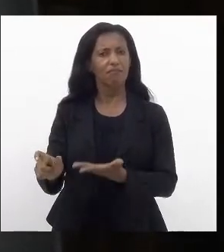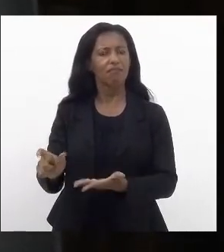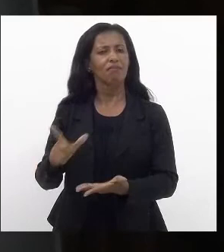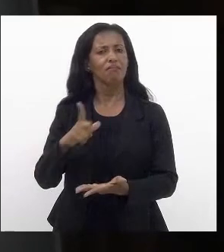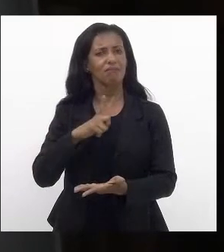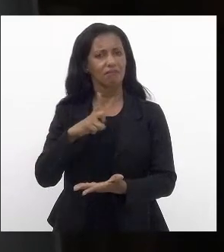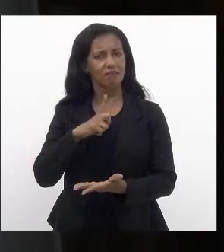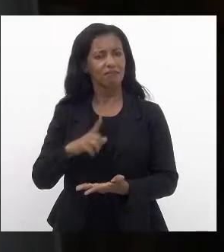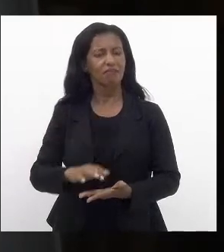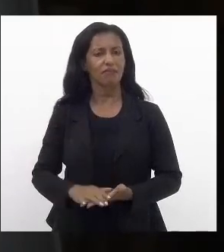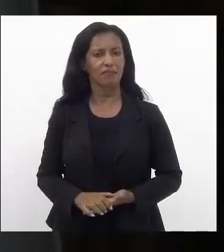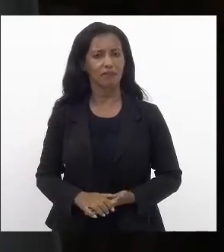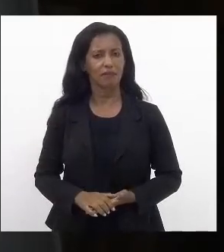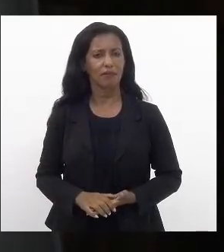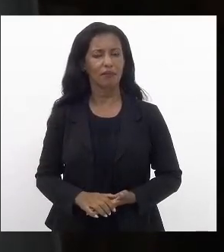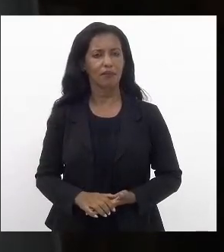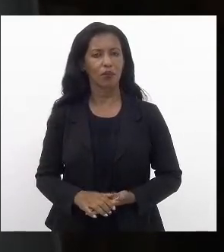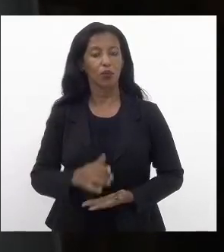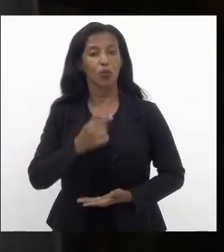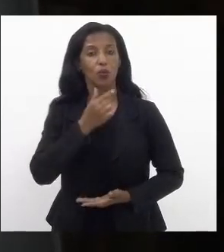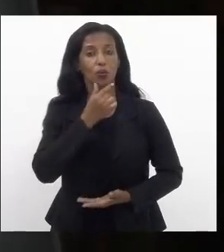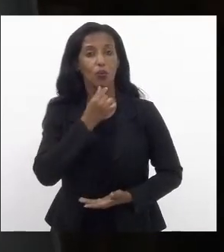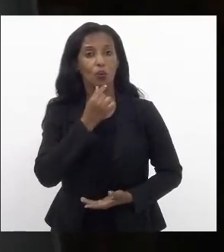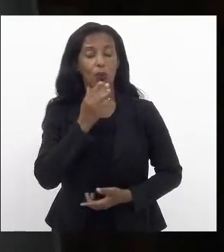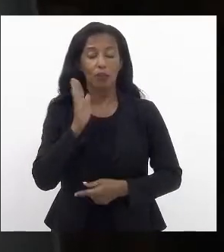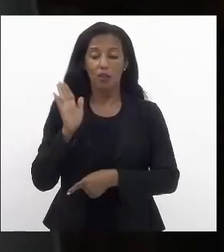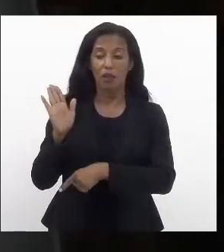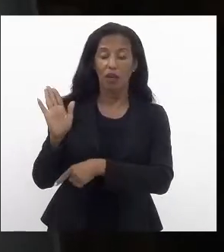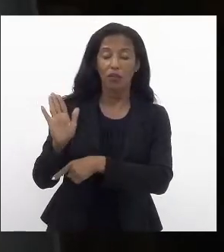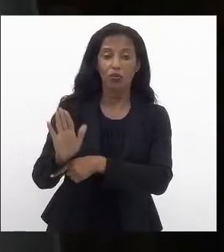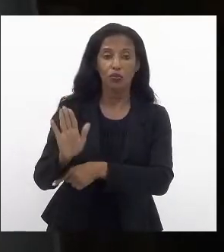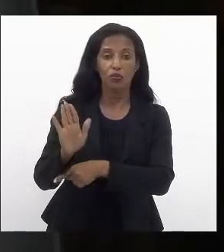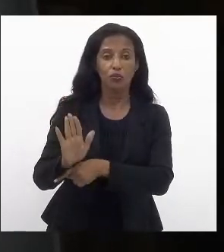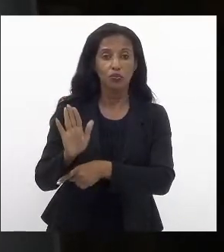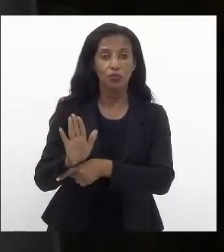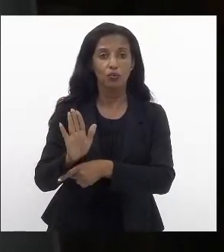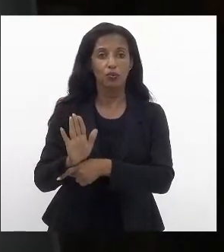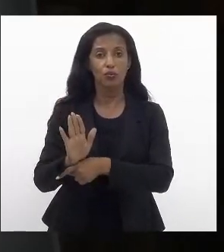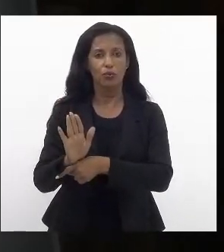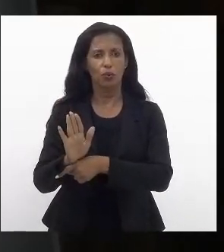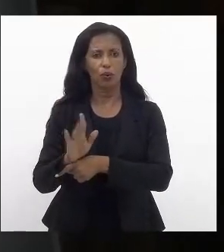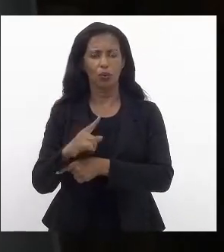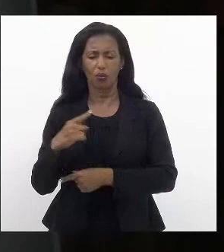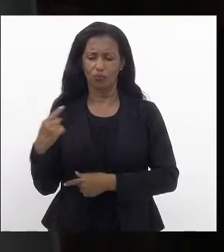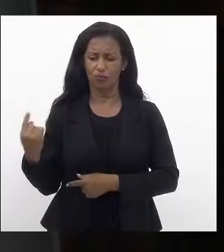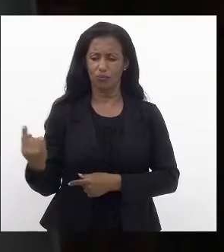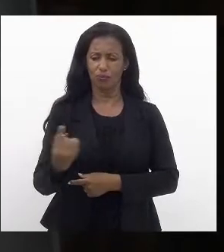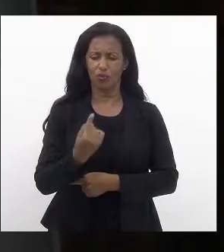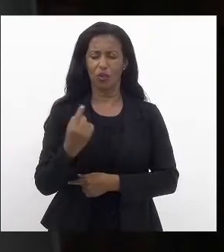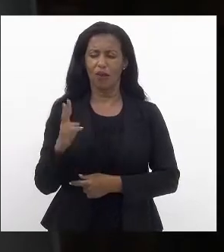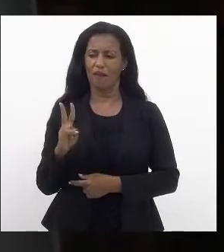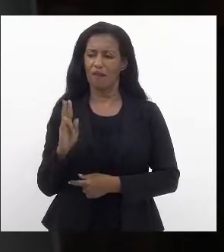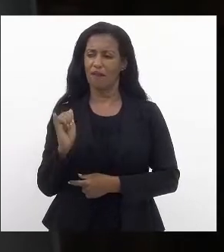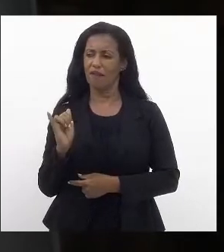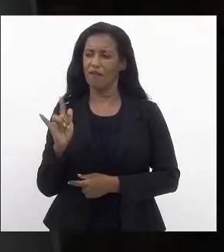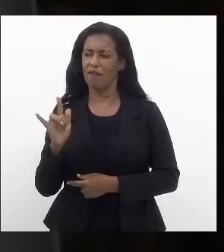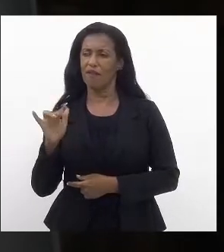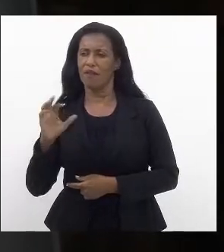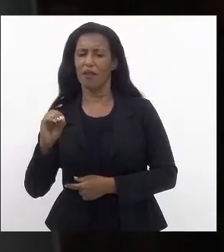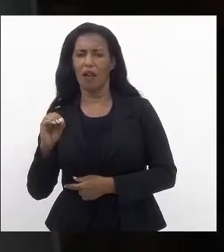tem. Um homem que ajudou nosso vicariato e que